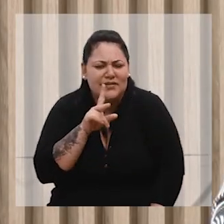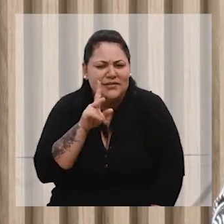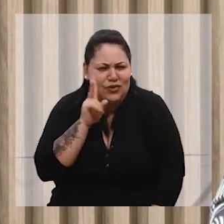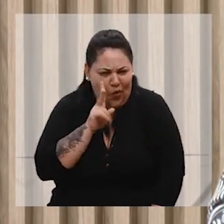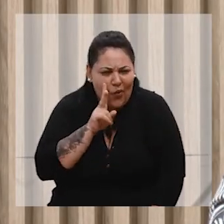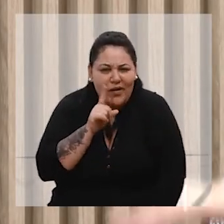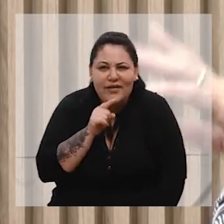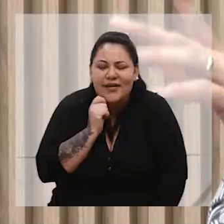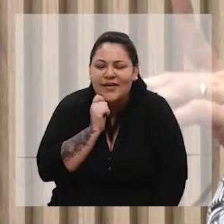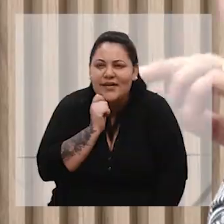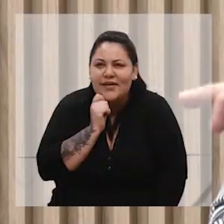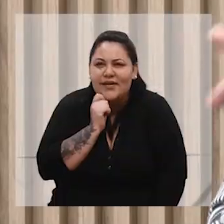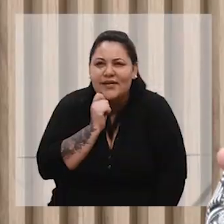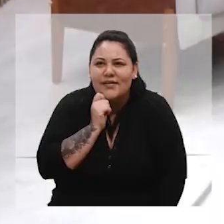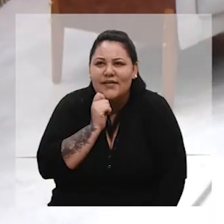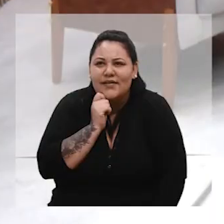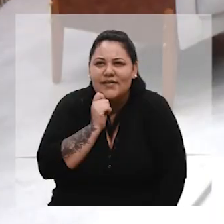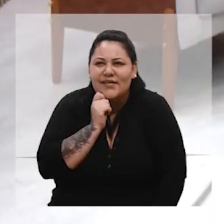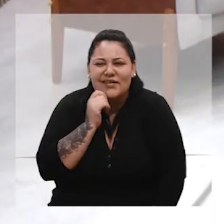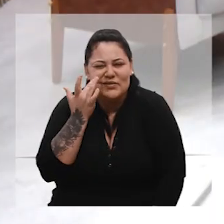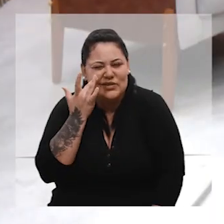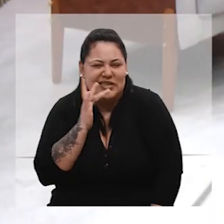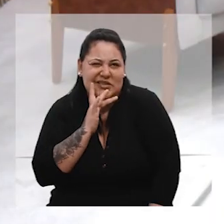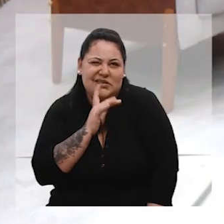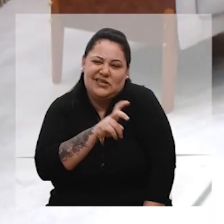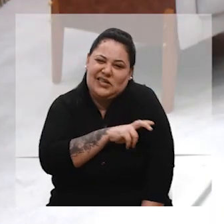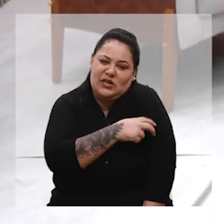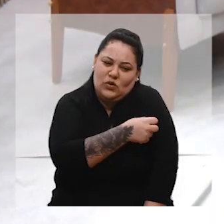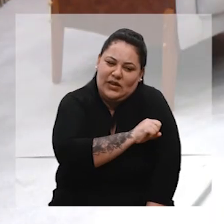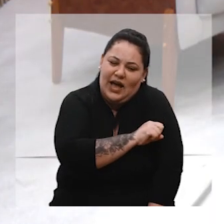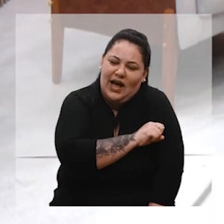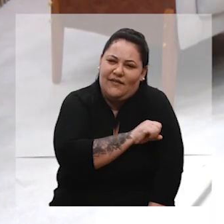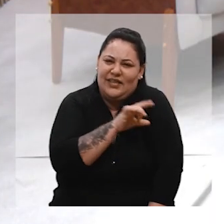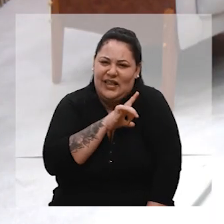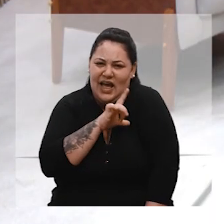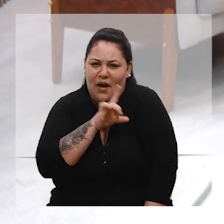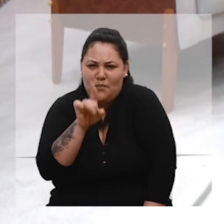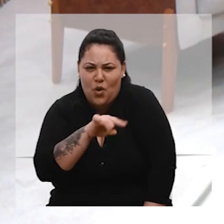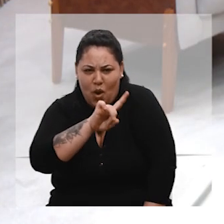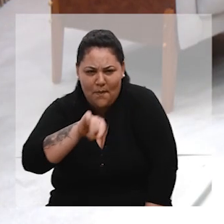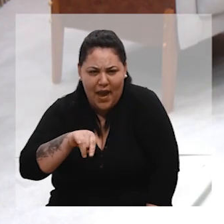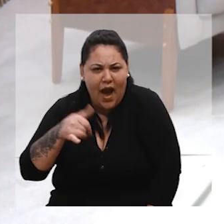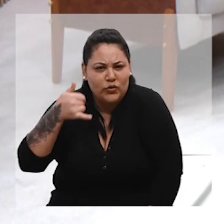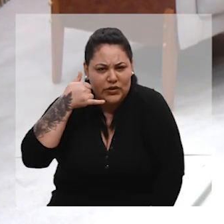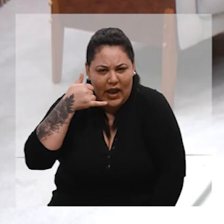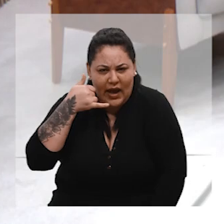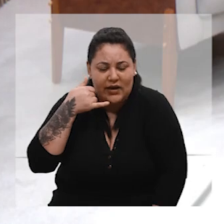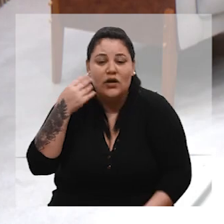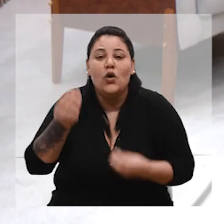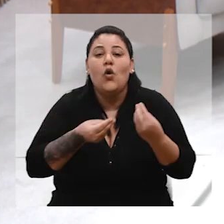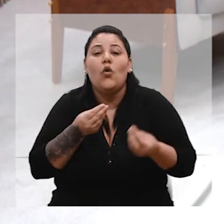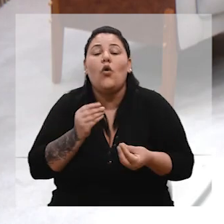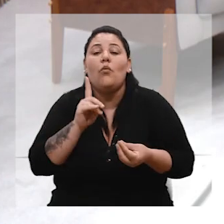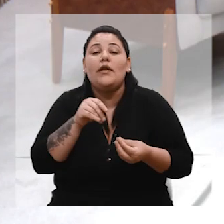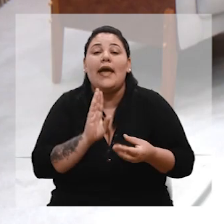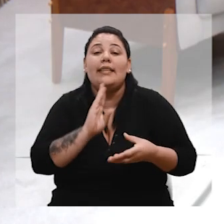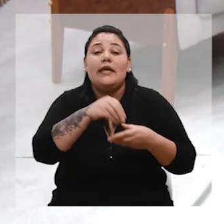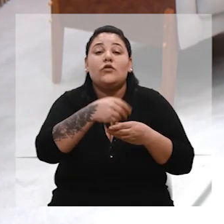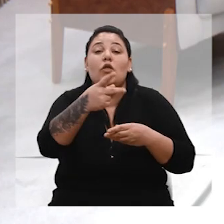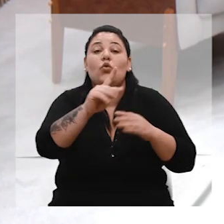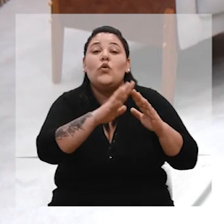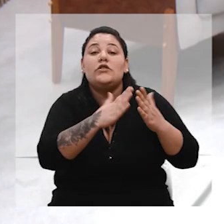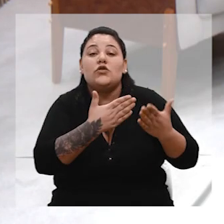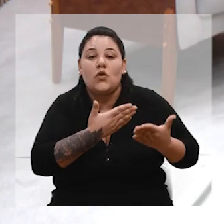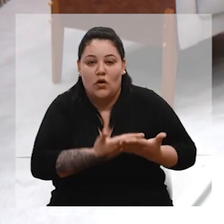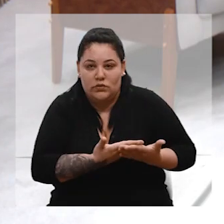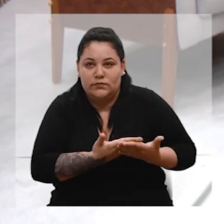eu sei que tem uma história, eu acho que na educação, no ensino fundamental existe uma proibição da questão do celular. Como é que o